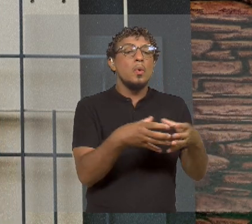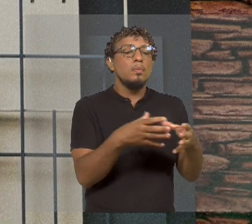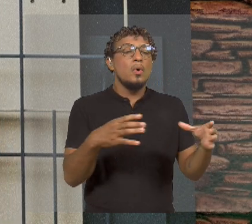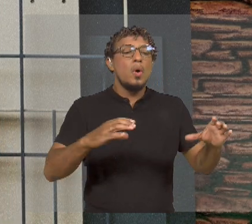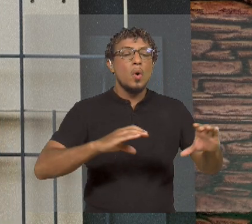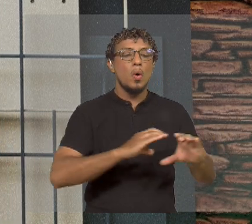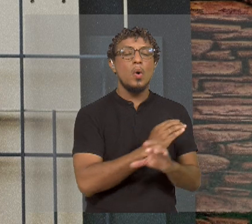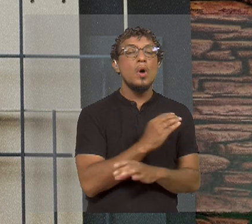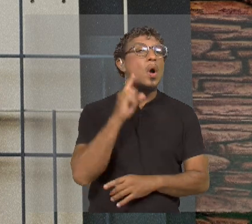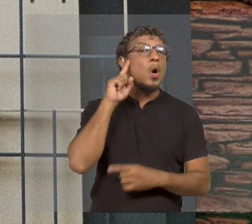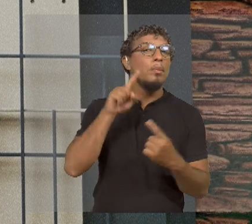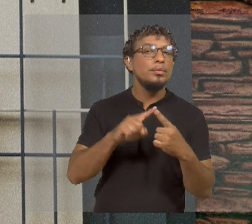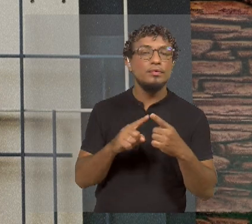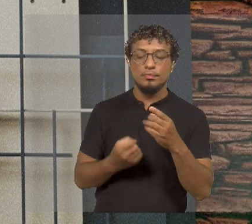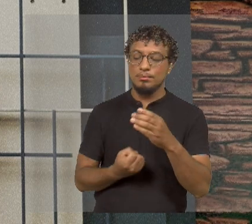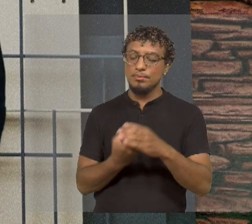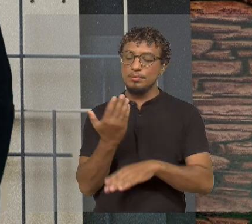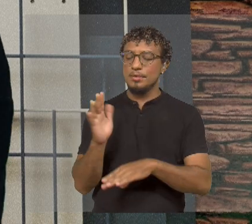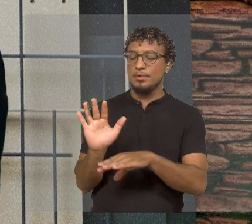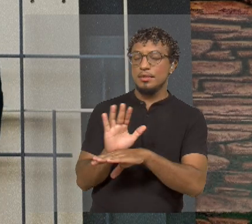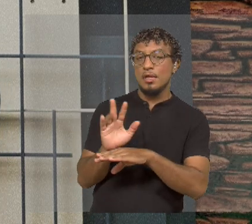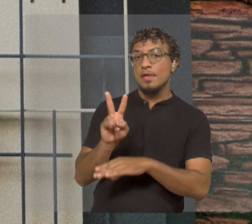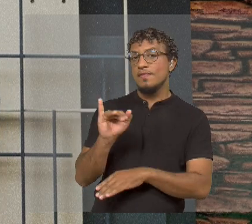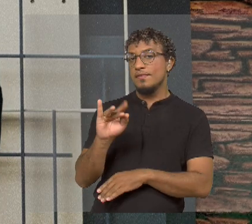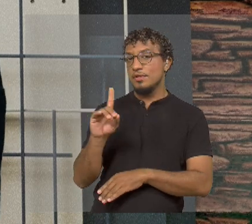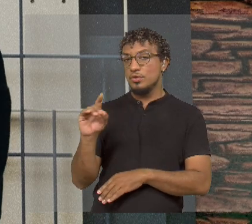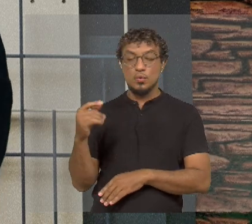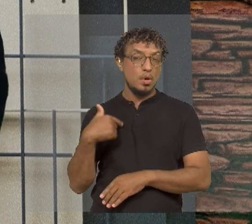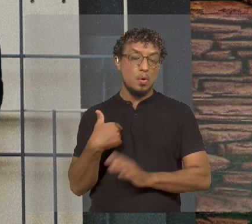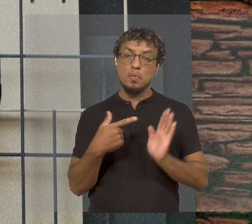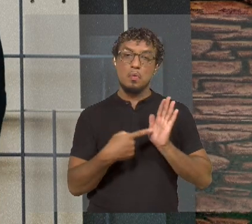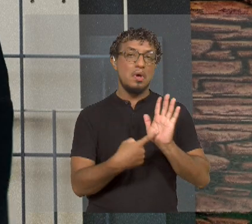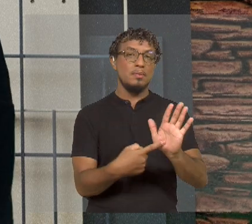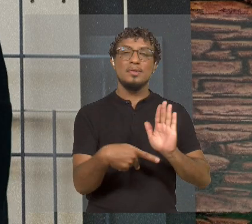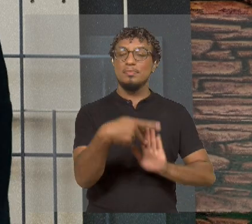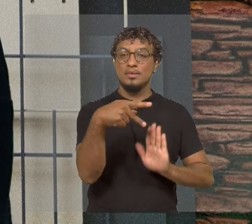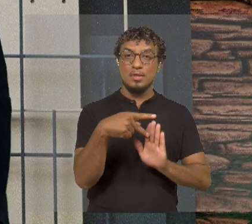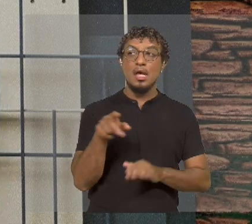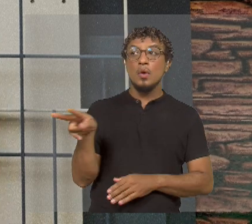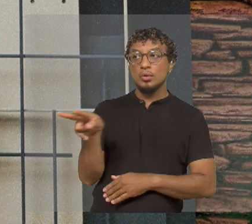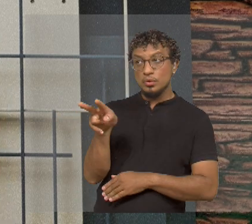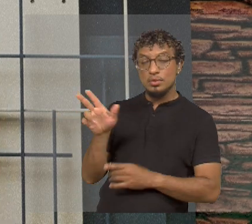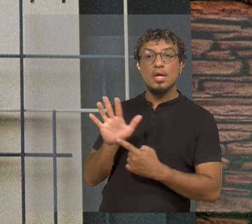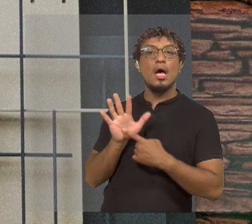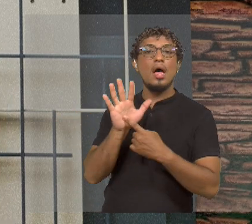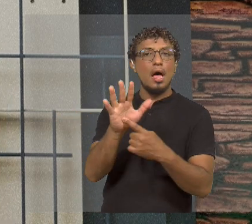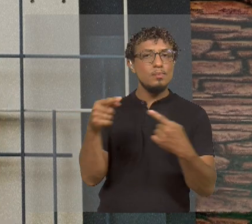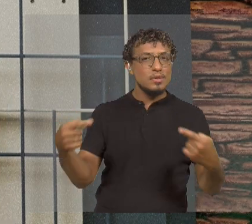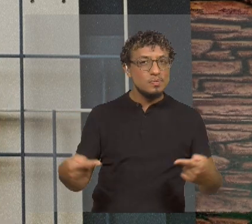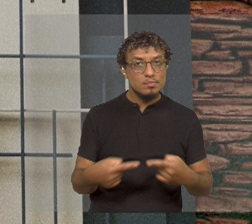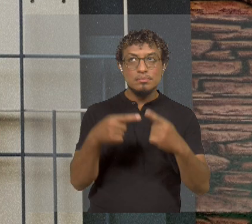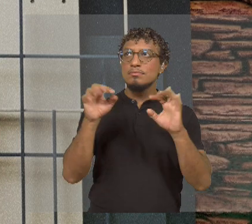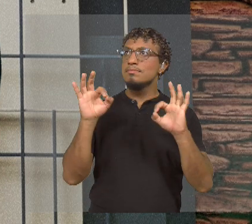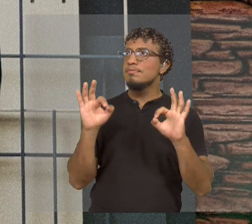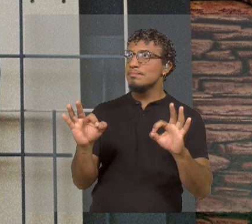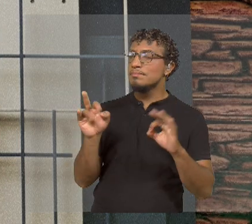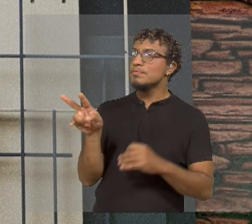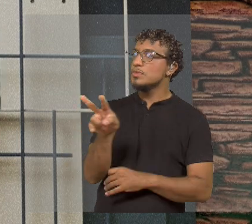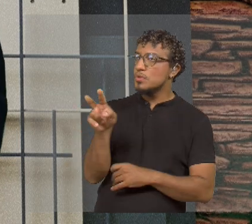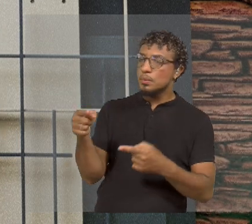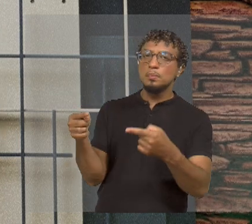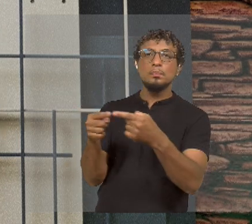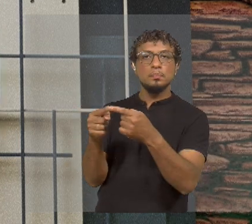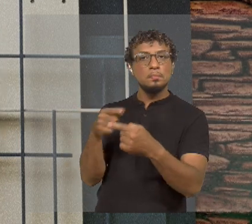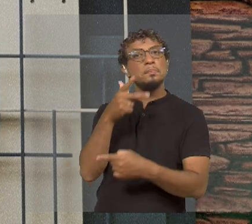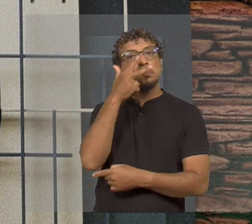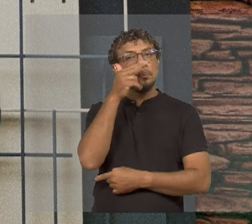era formar um videoclipe. Sim. E aí eu nem apresentei o meu projeto e eles dois apresentaram e se encaixou muito bem os dois projetos,